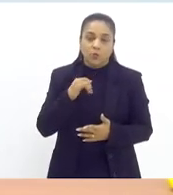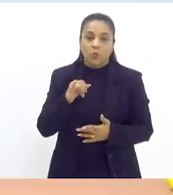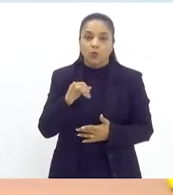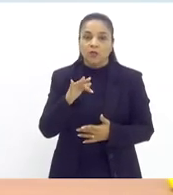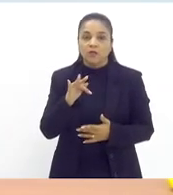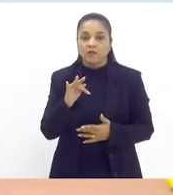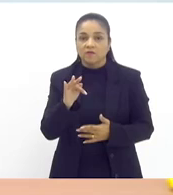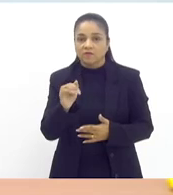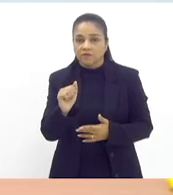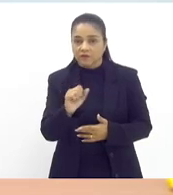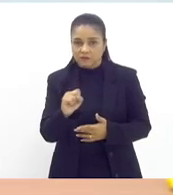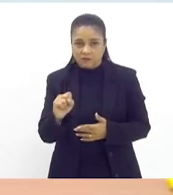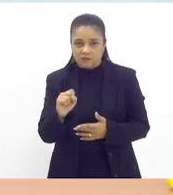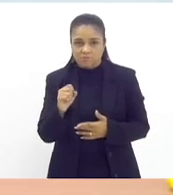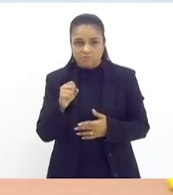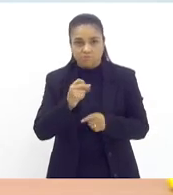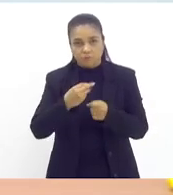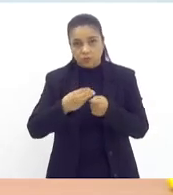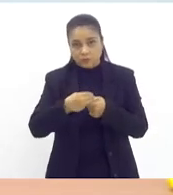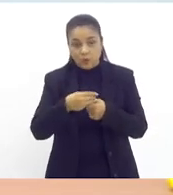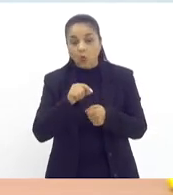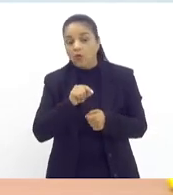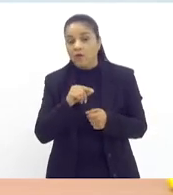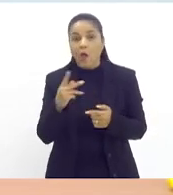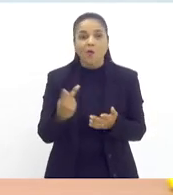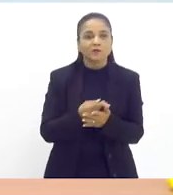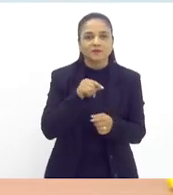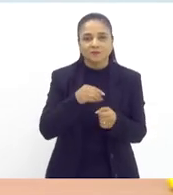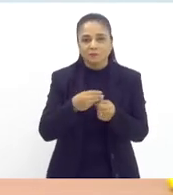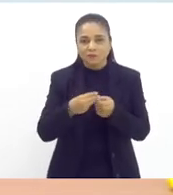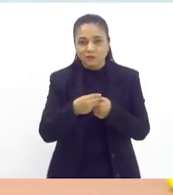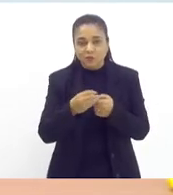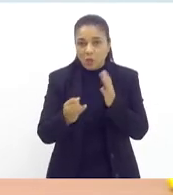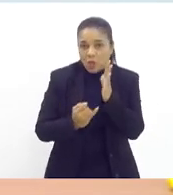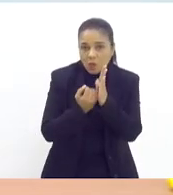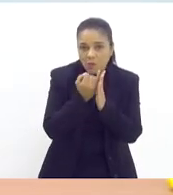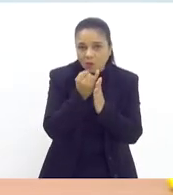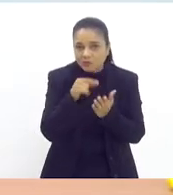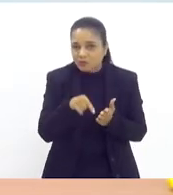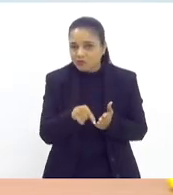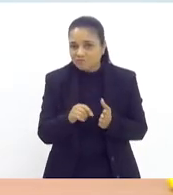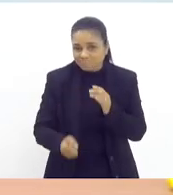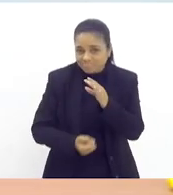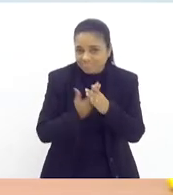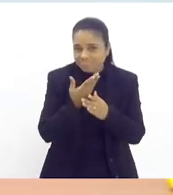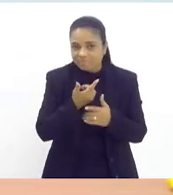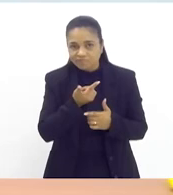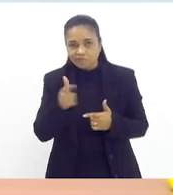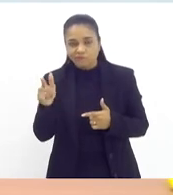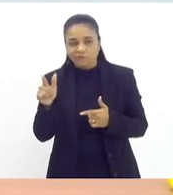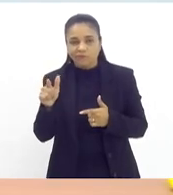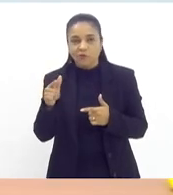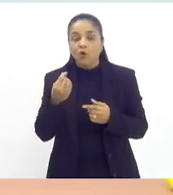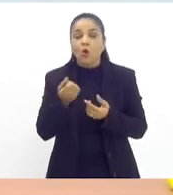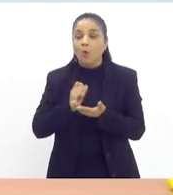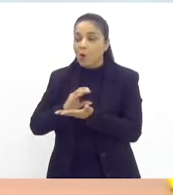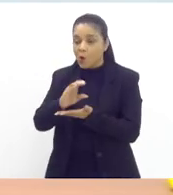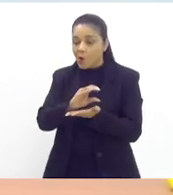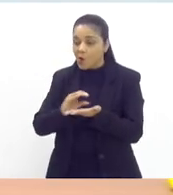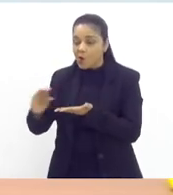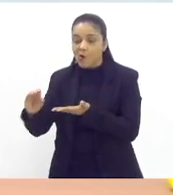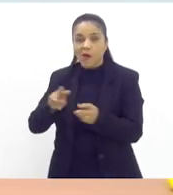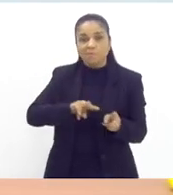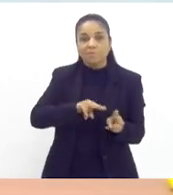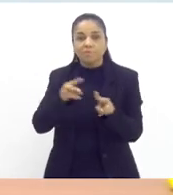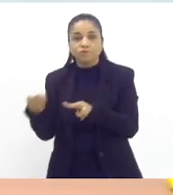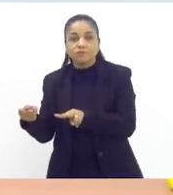vai fazer no caso dos municípios? Vou fazer o quê? Vou criar um imposto sobre vendas a varejo? Aí, como é que eu vou cobrar em operação intermunicipal? Eu